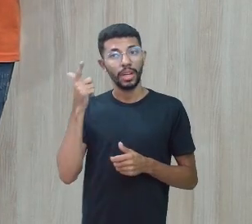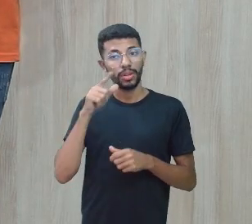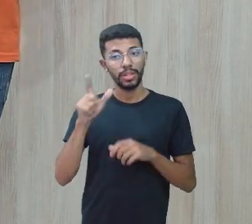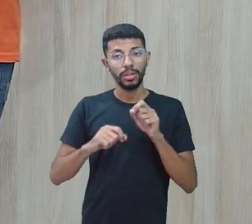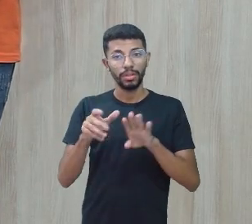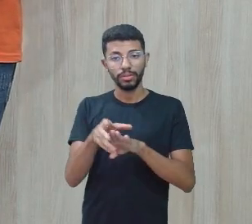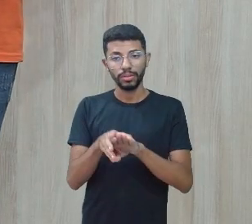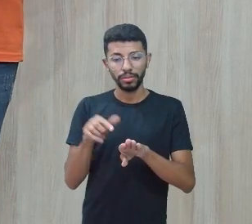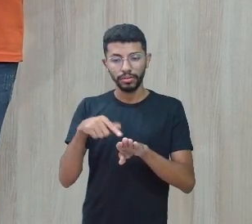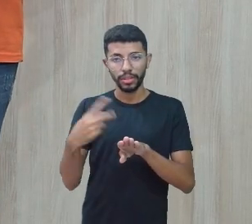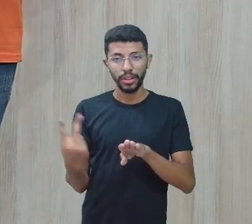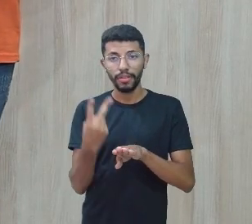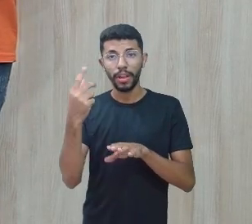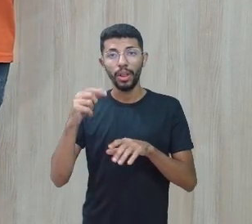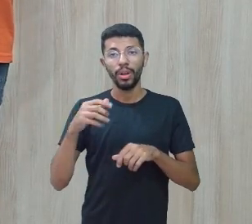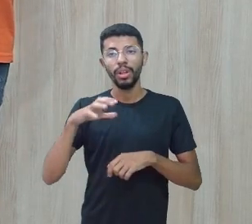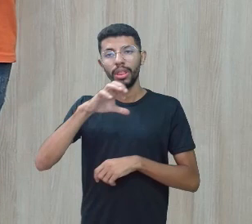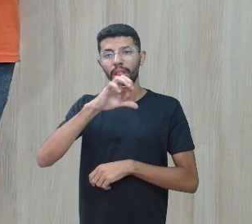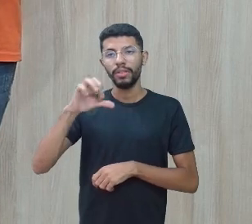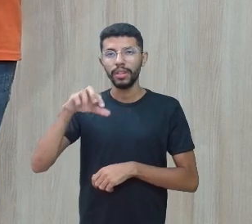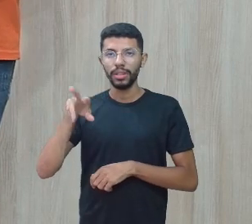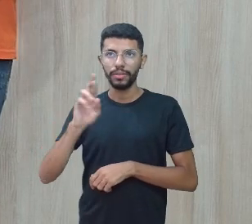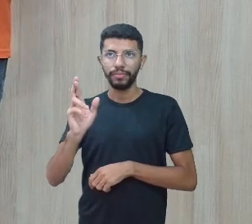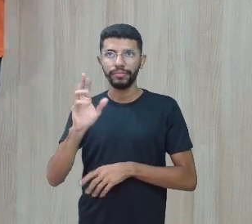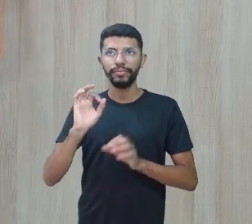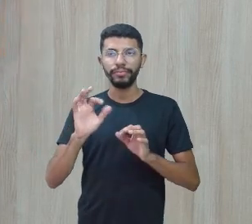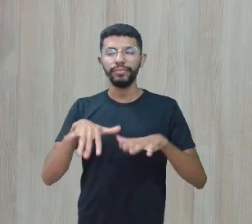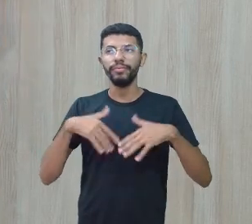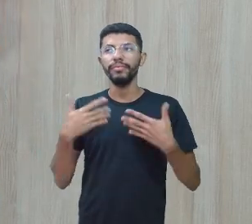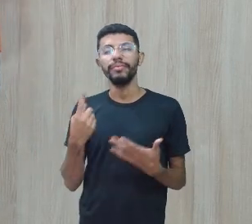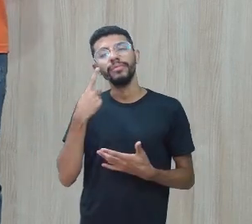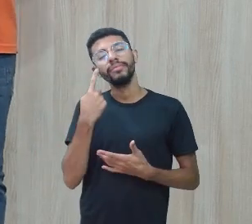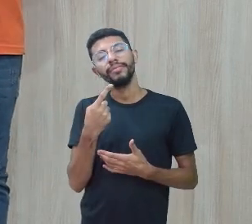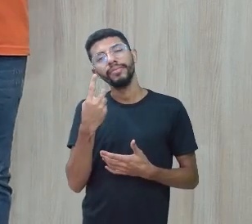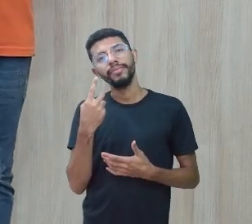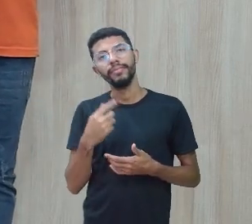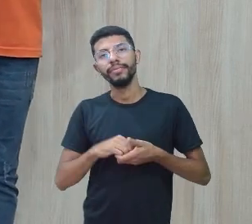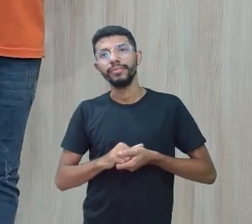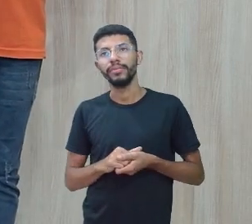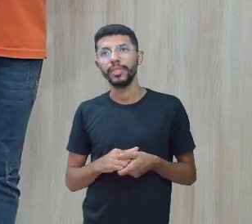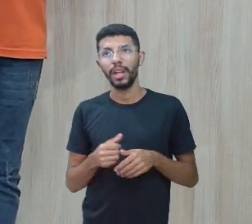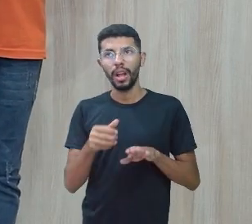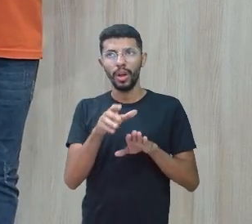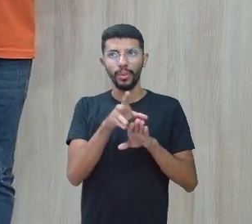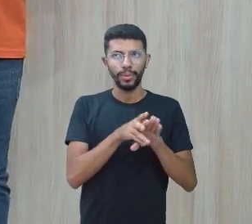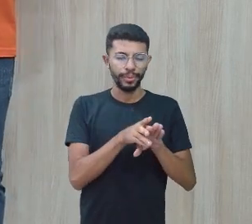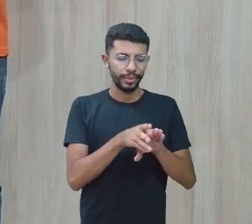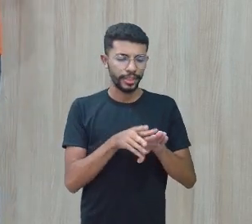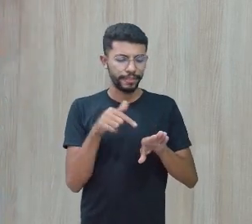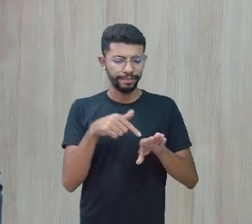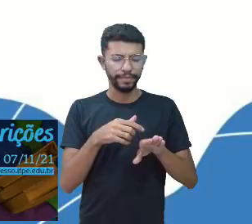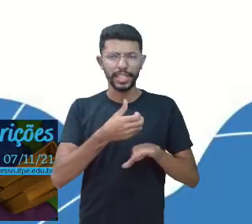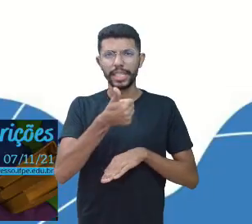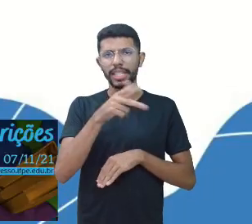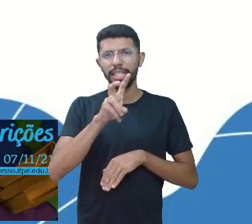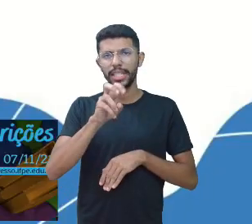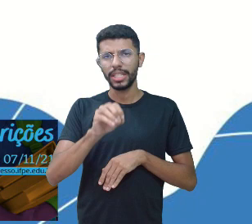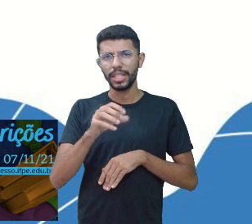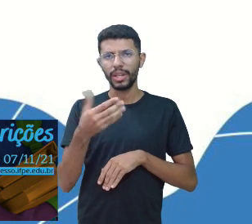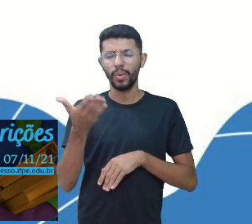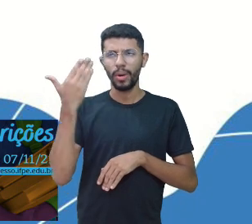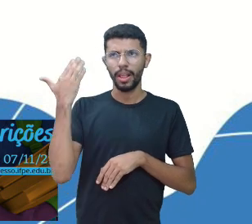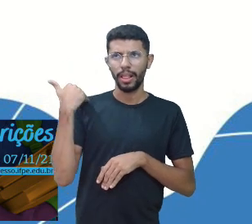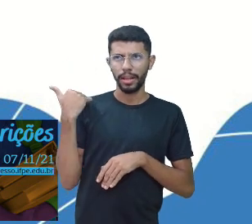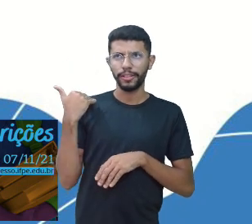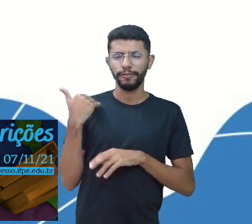ficasse valendo R$ 99. Gente, vê só, se o tênis era R$ 150 e